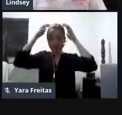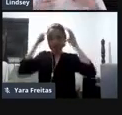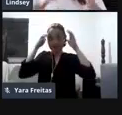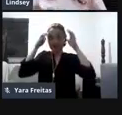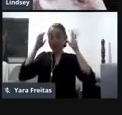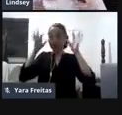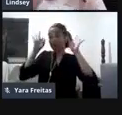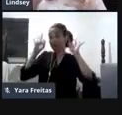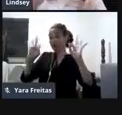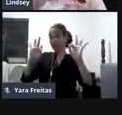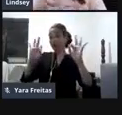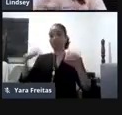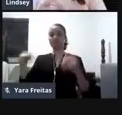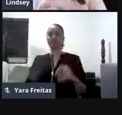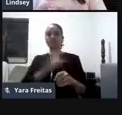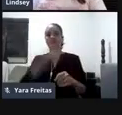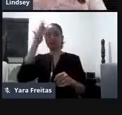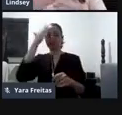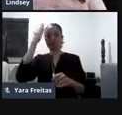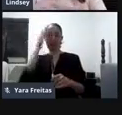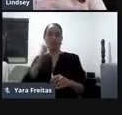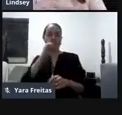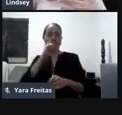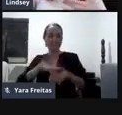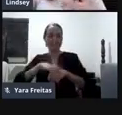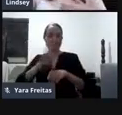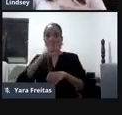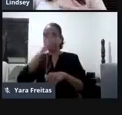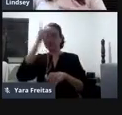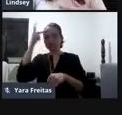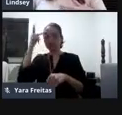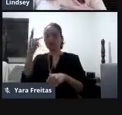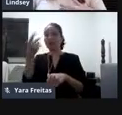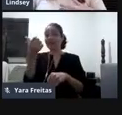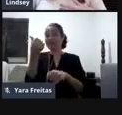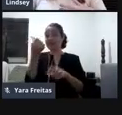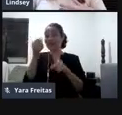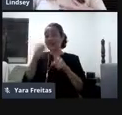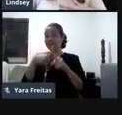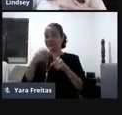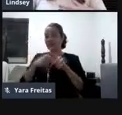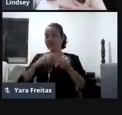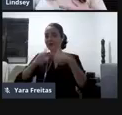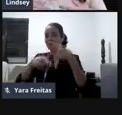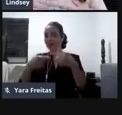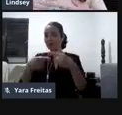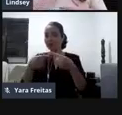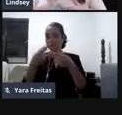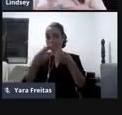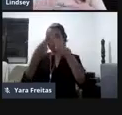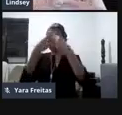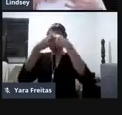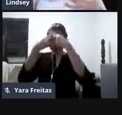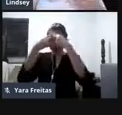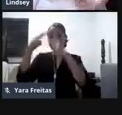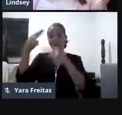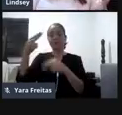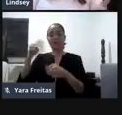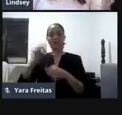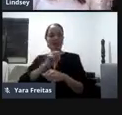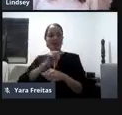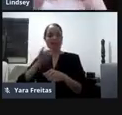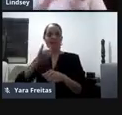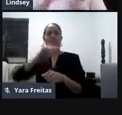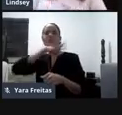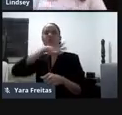a gente sabe que o risco é maior nos próximos 6 meses depois do trauma, tá? Quanto pior